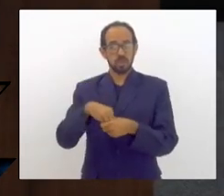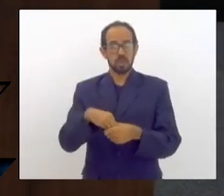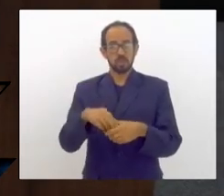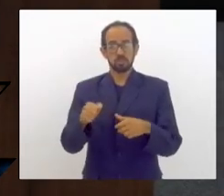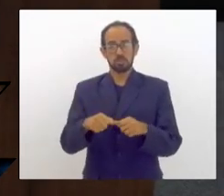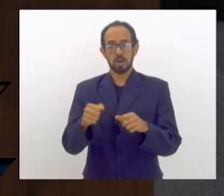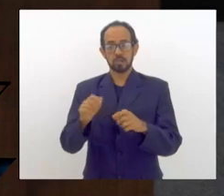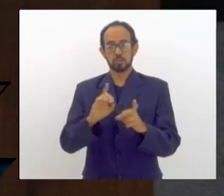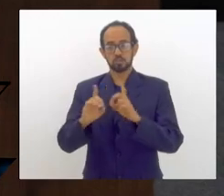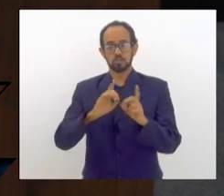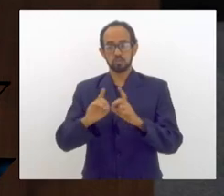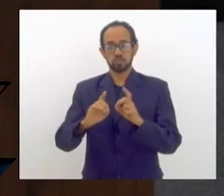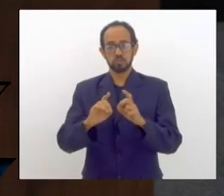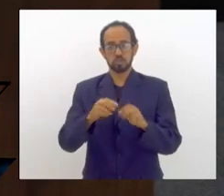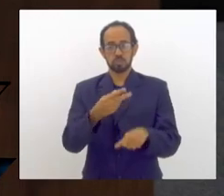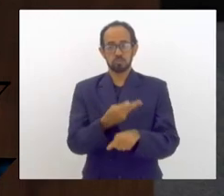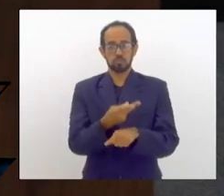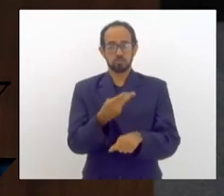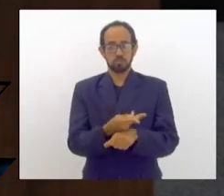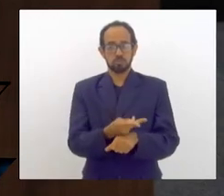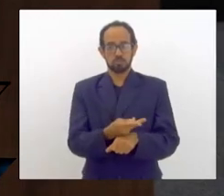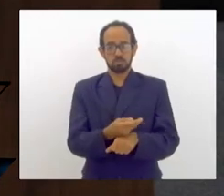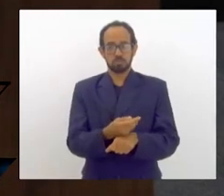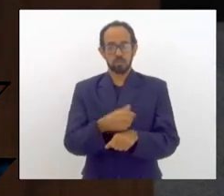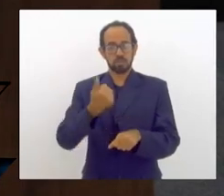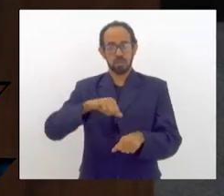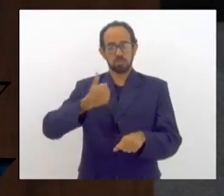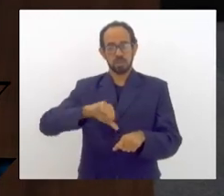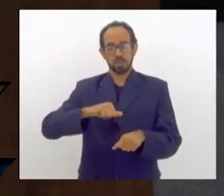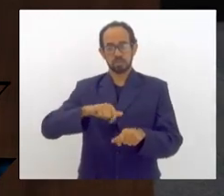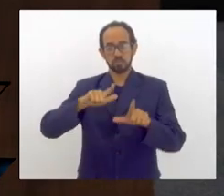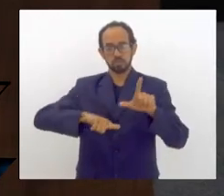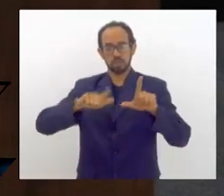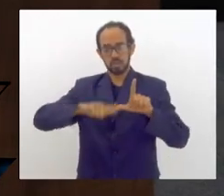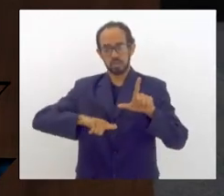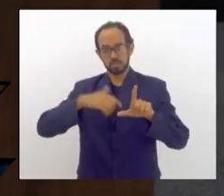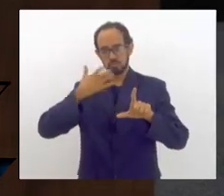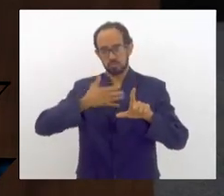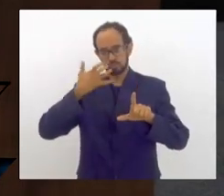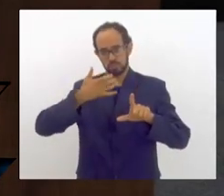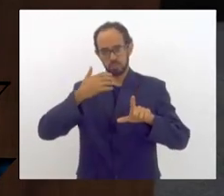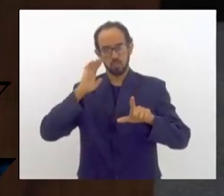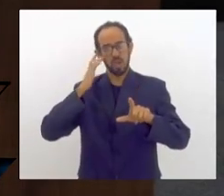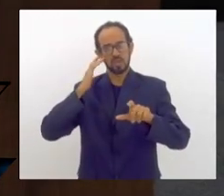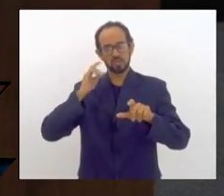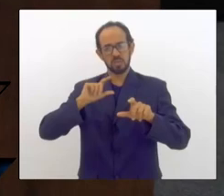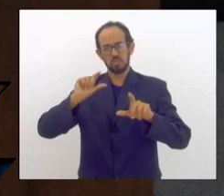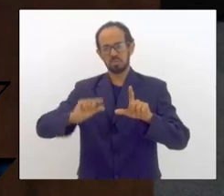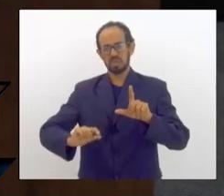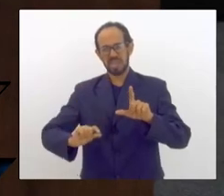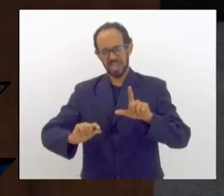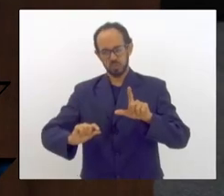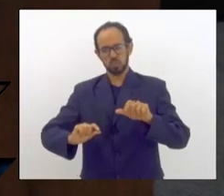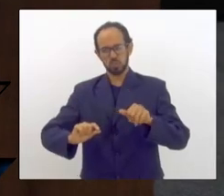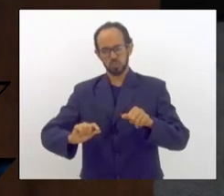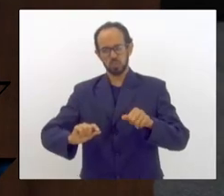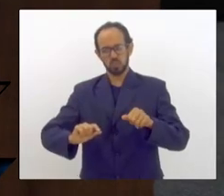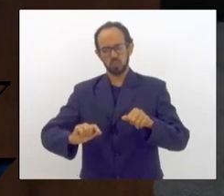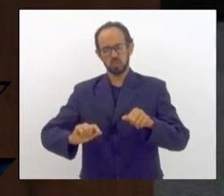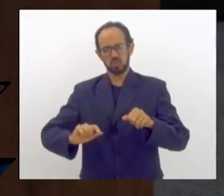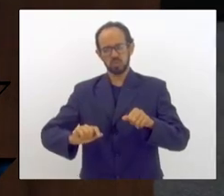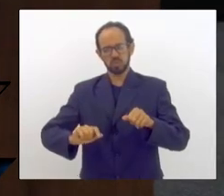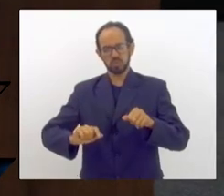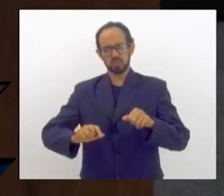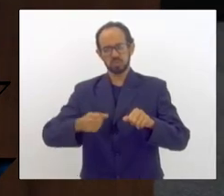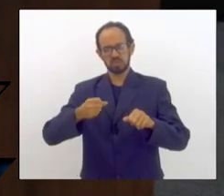discutir comendas para poder fazer análise de letras. Eu acho isso muito pequeno perante a discussão de uma